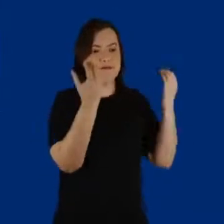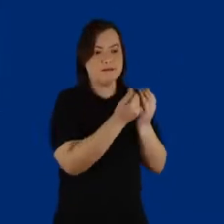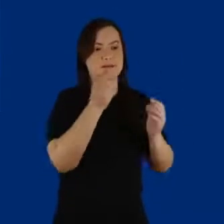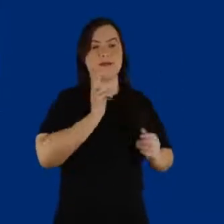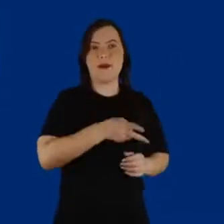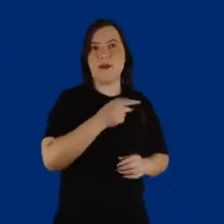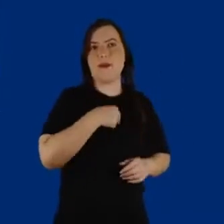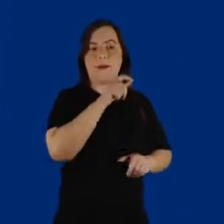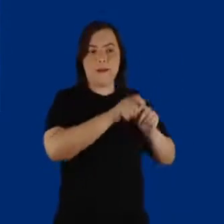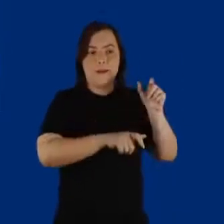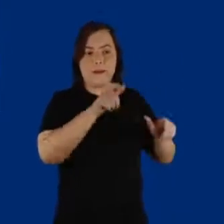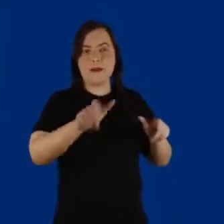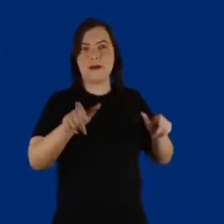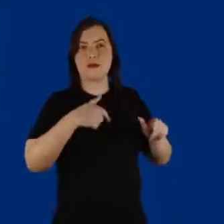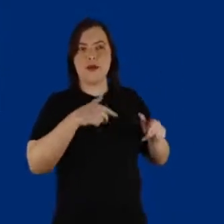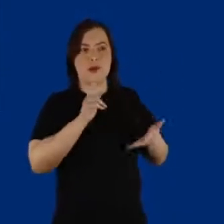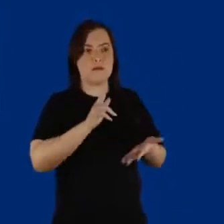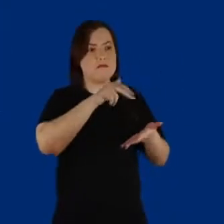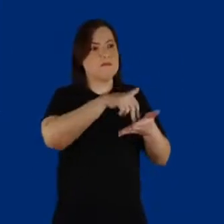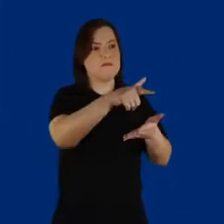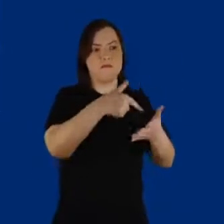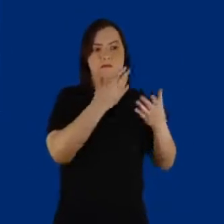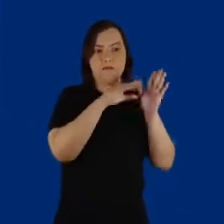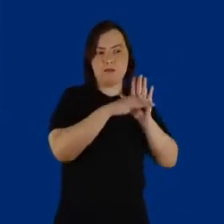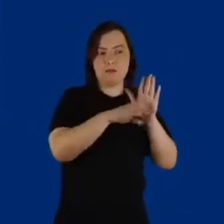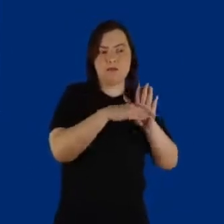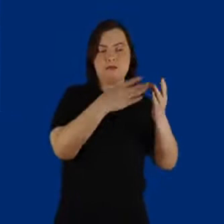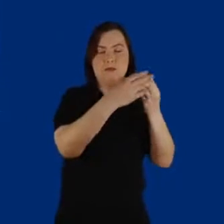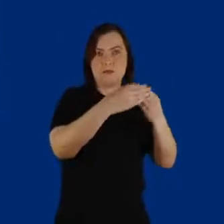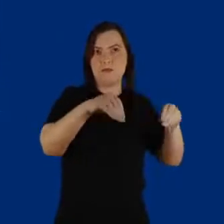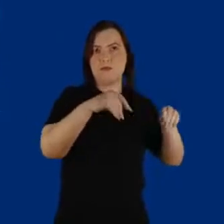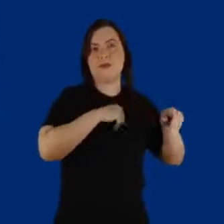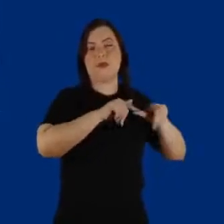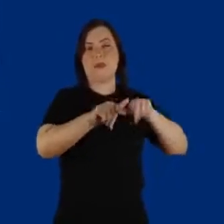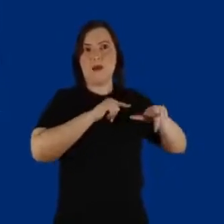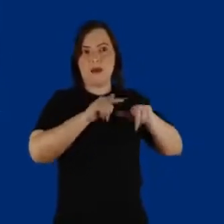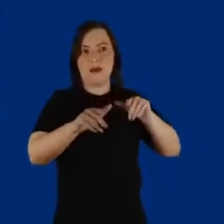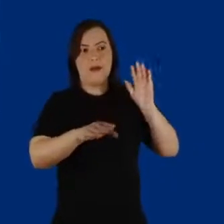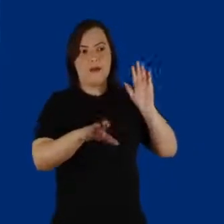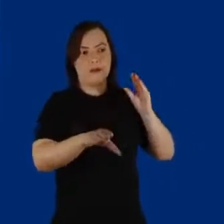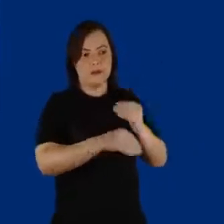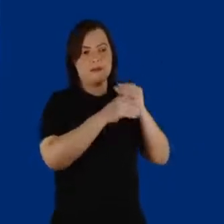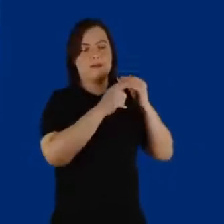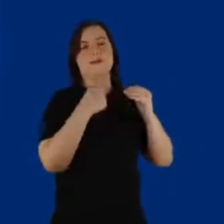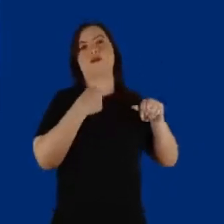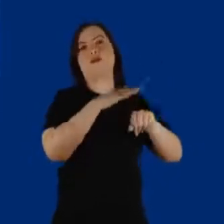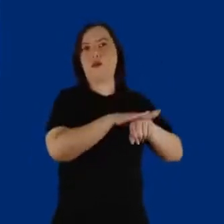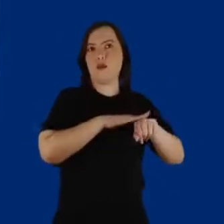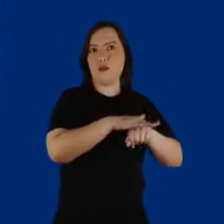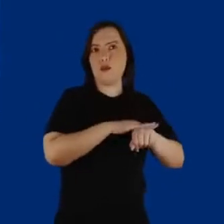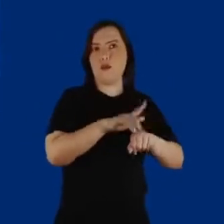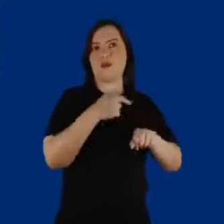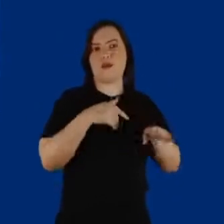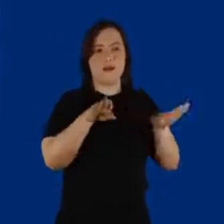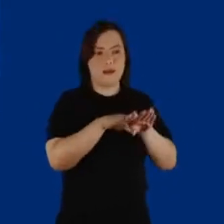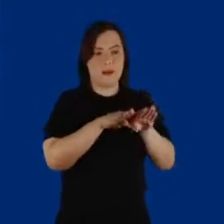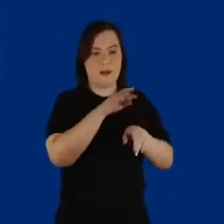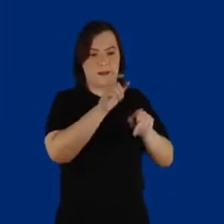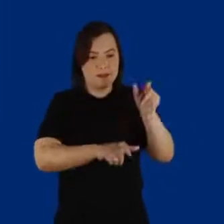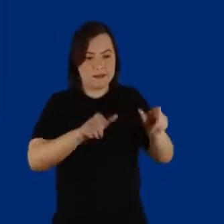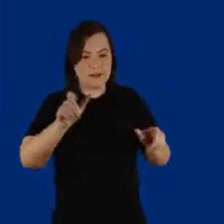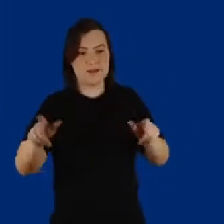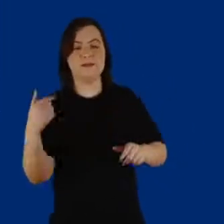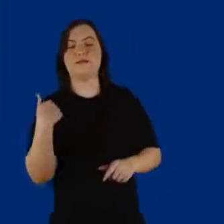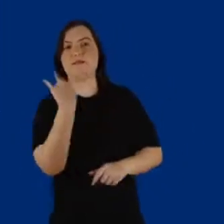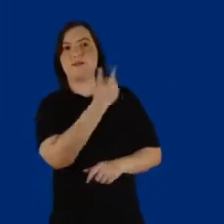vai ter gente disponível para curar, disponível para trabalhar, para colaborar, para dialogar, e com essas pessoas que a